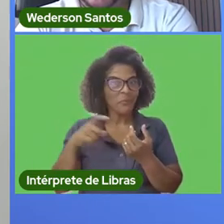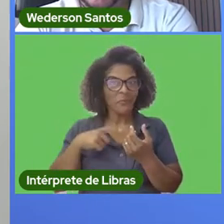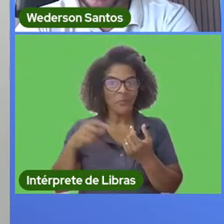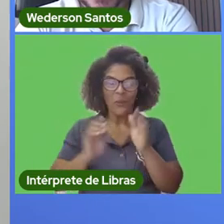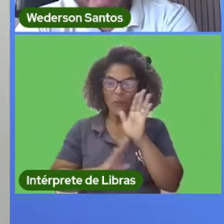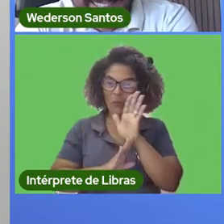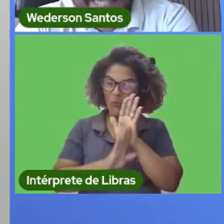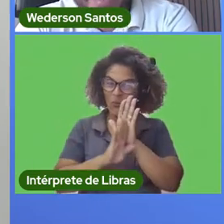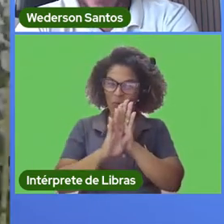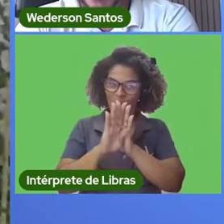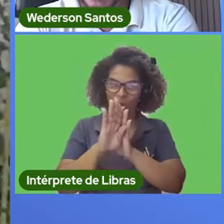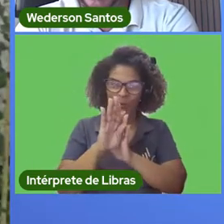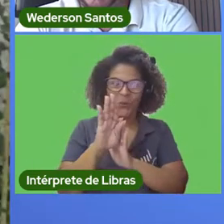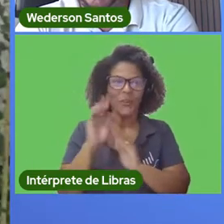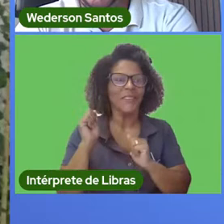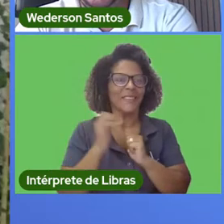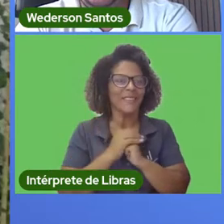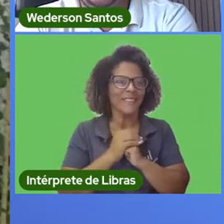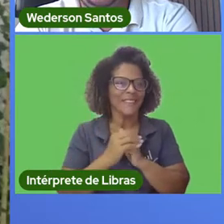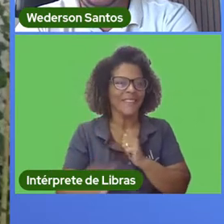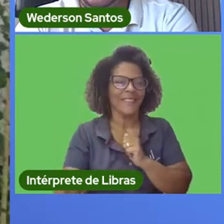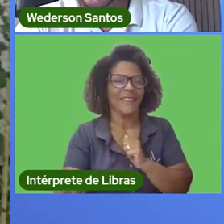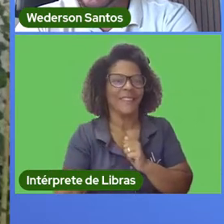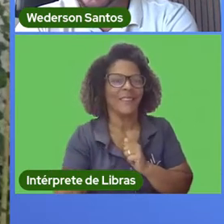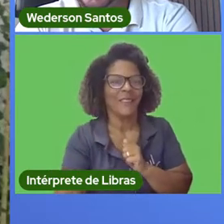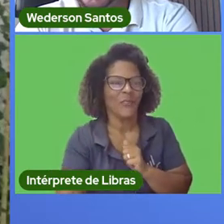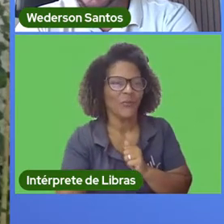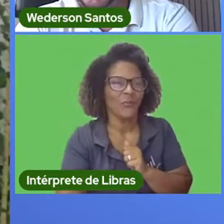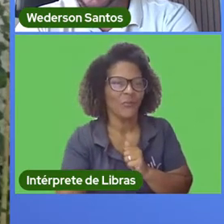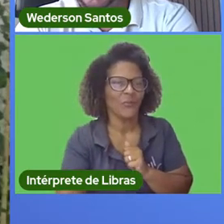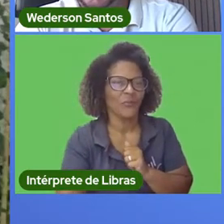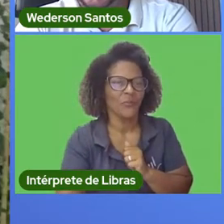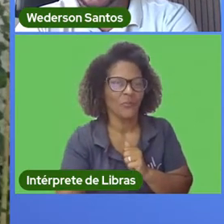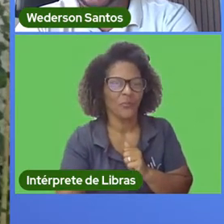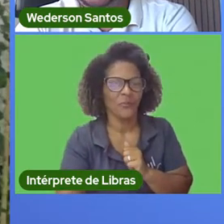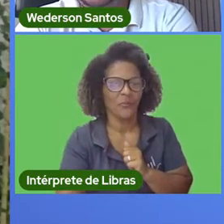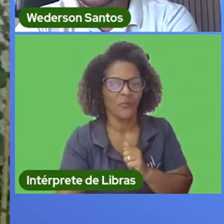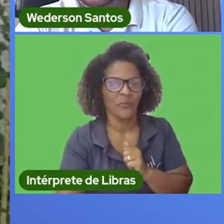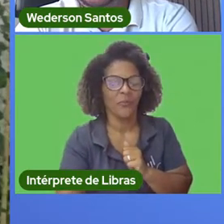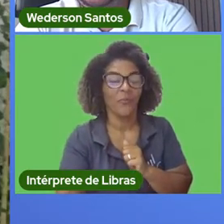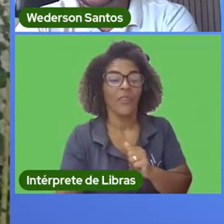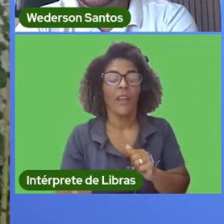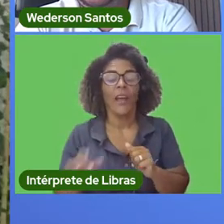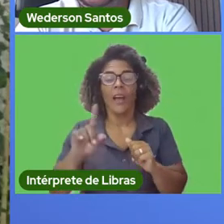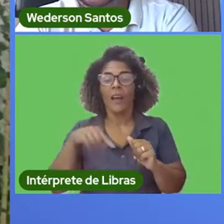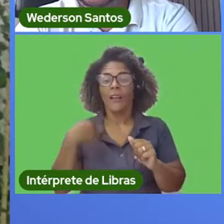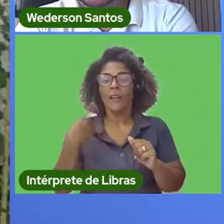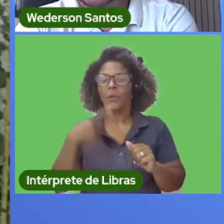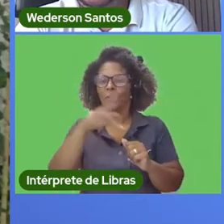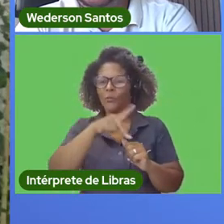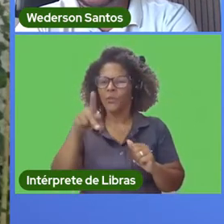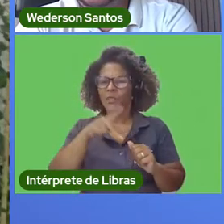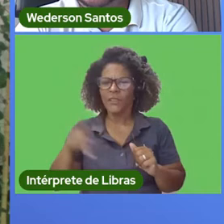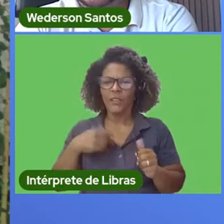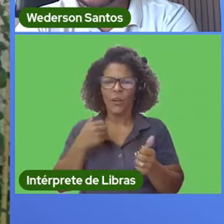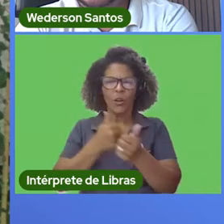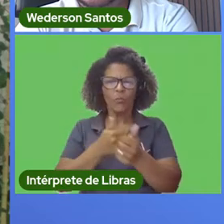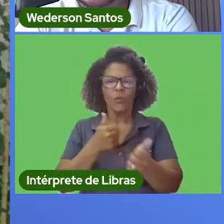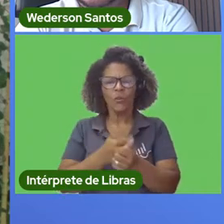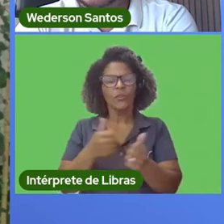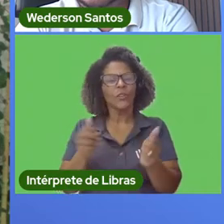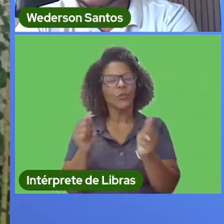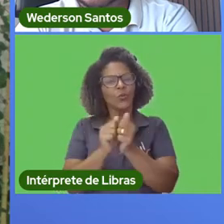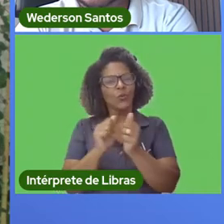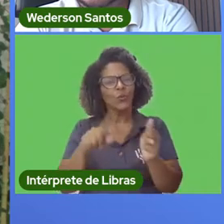alta. Aproveitar também para agradecer todos os presidentes, né, os colaboradores das APAES que também estão acompanhando aqui